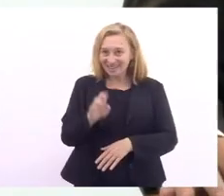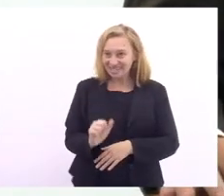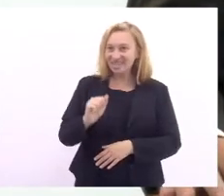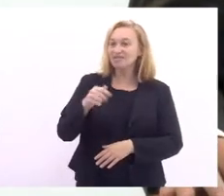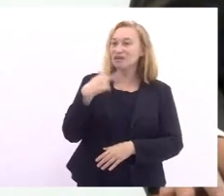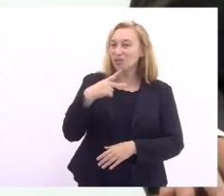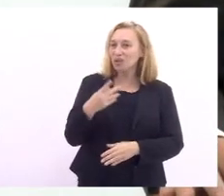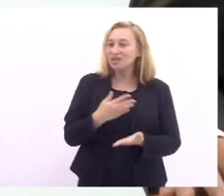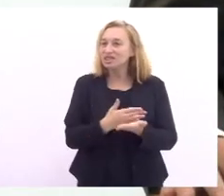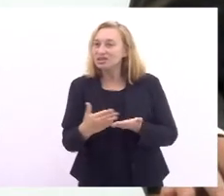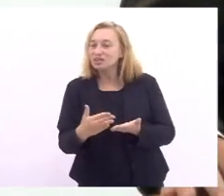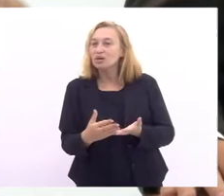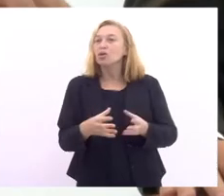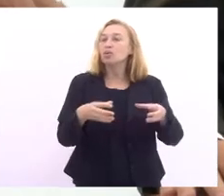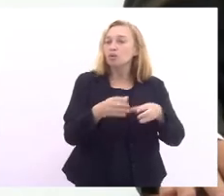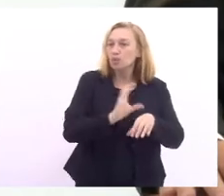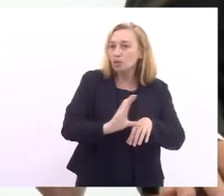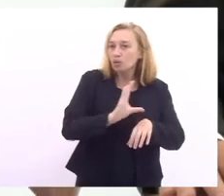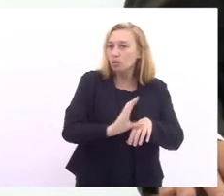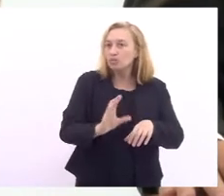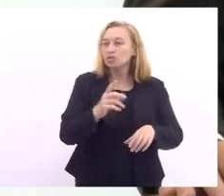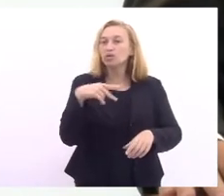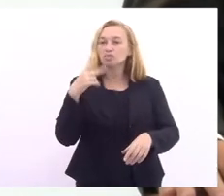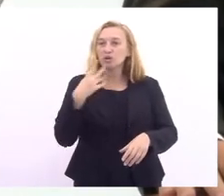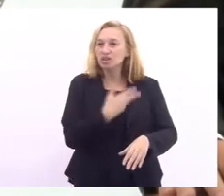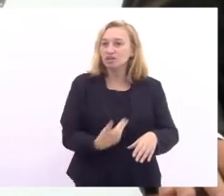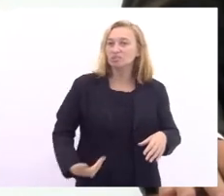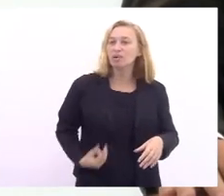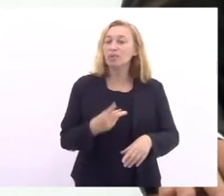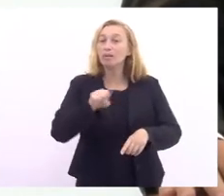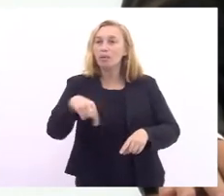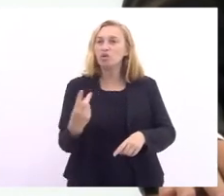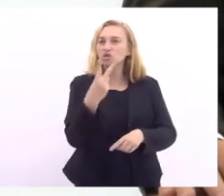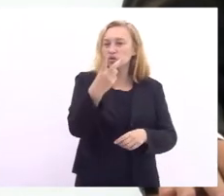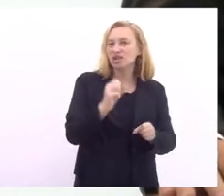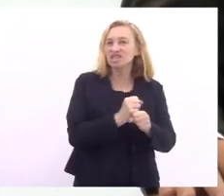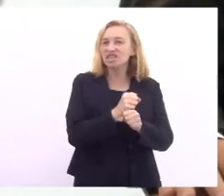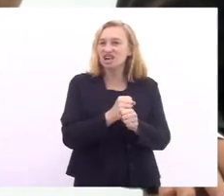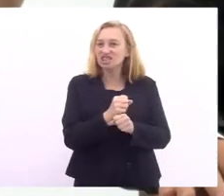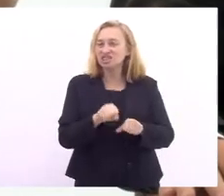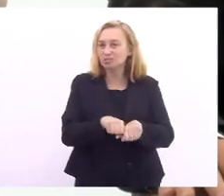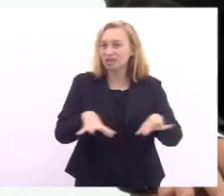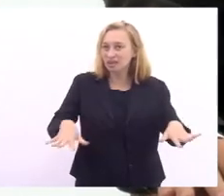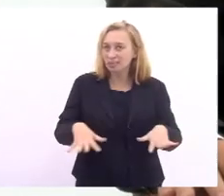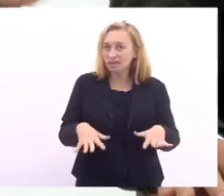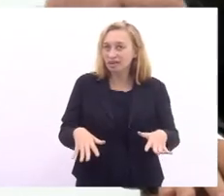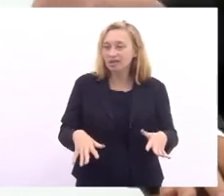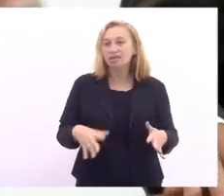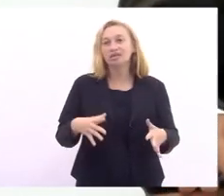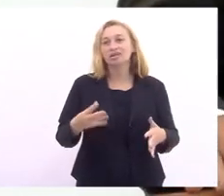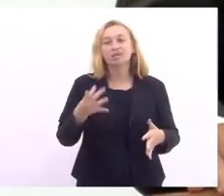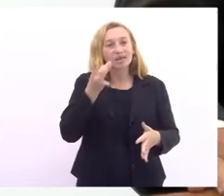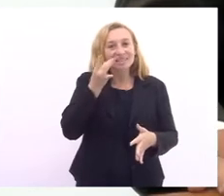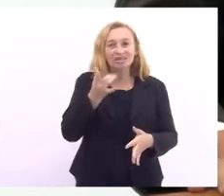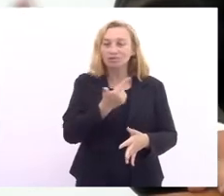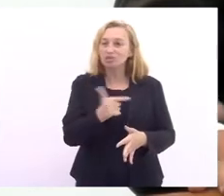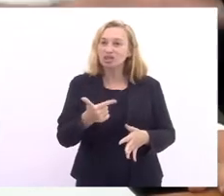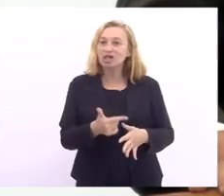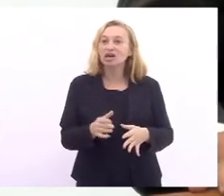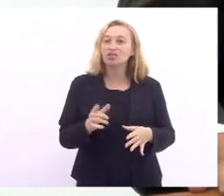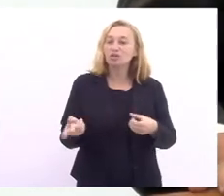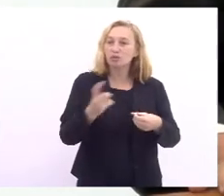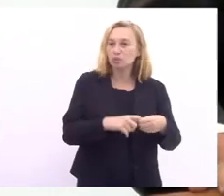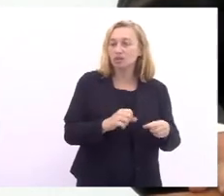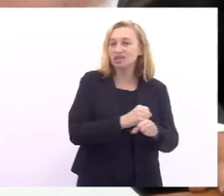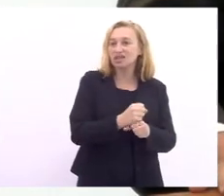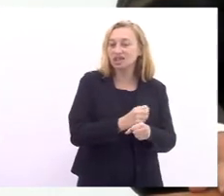iniciou um curso de políticas públicas a versão desse ano depois de dois anos né de pandemia sem encontro presencial a gente retomou esse ano